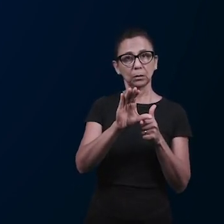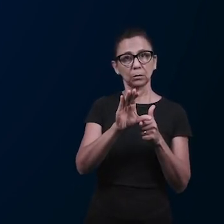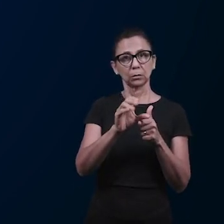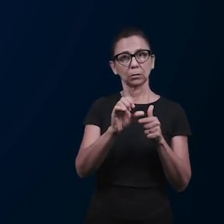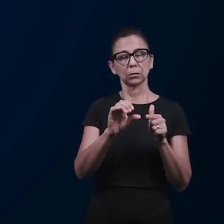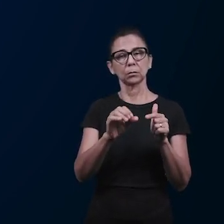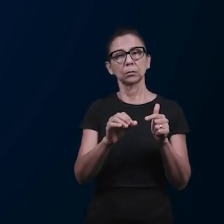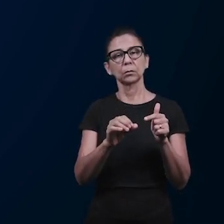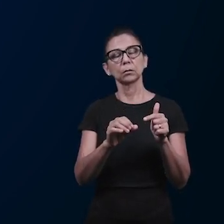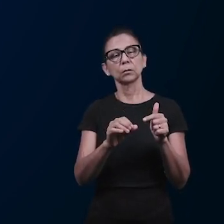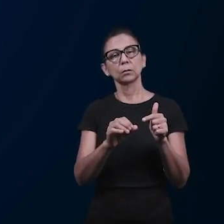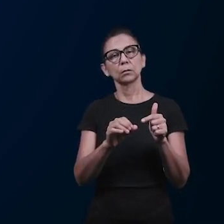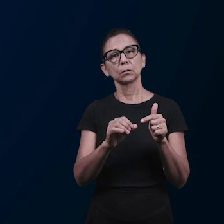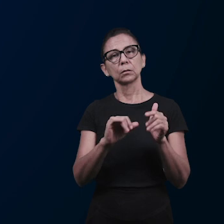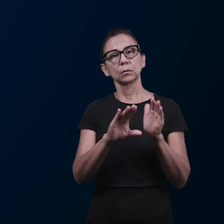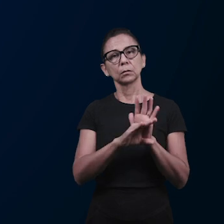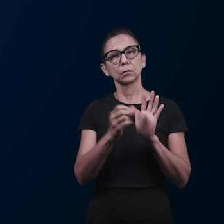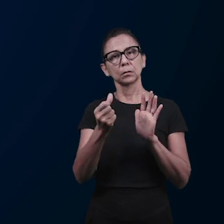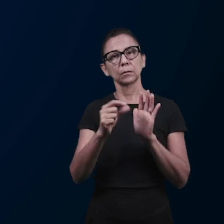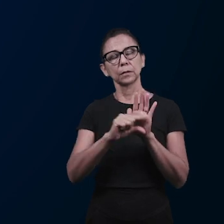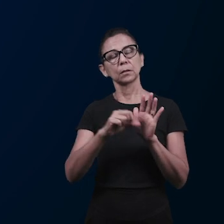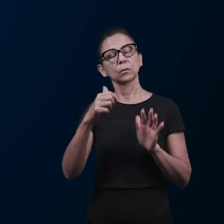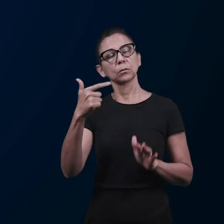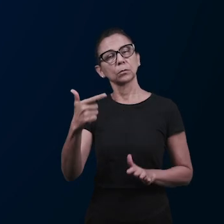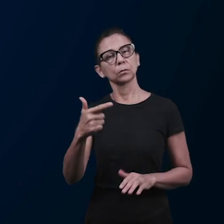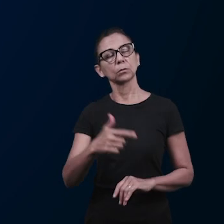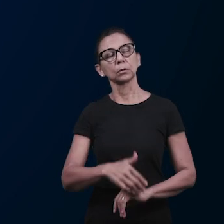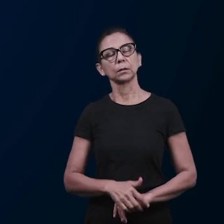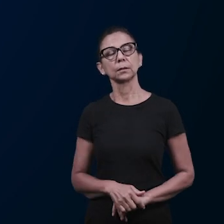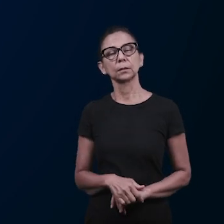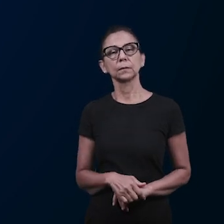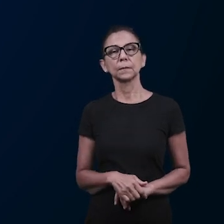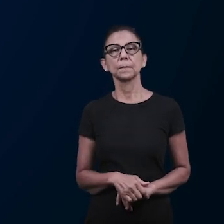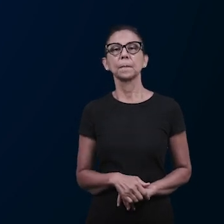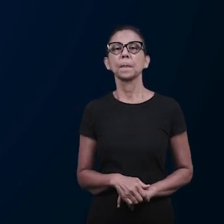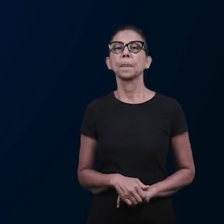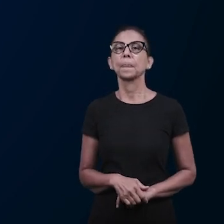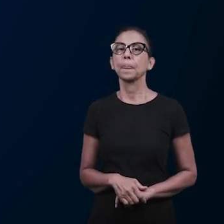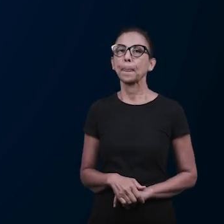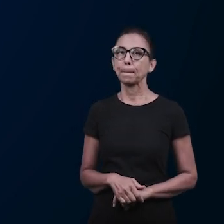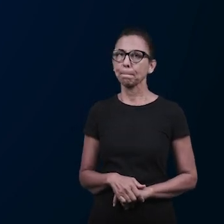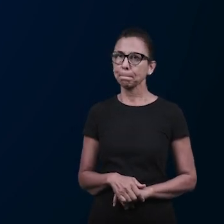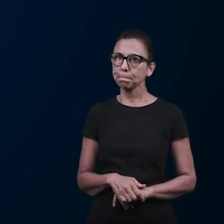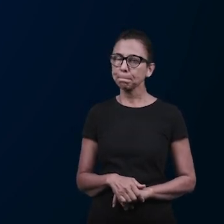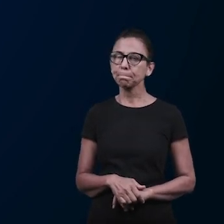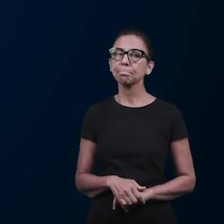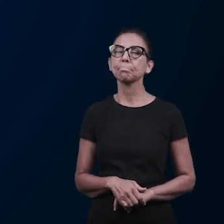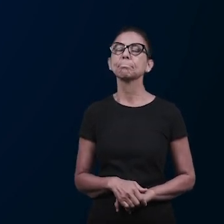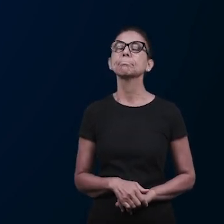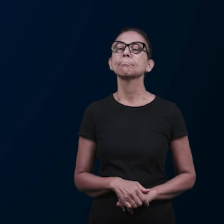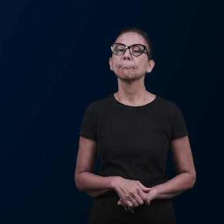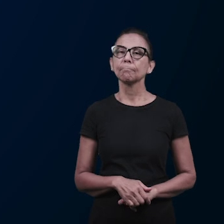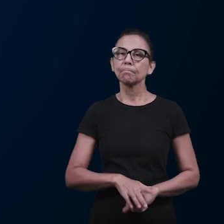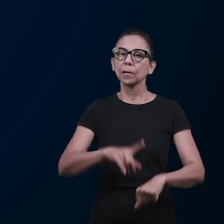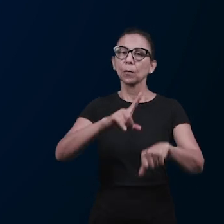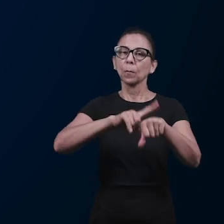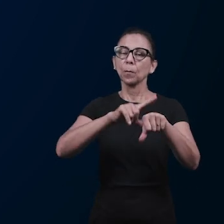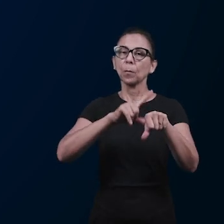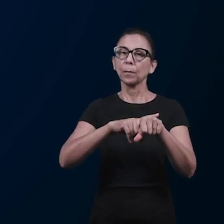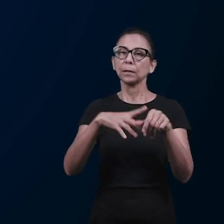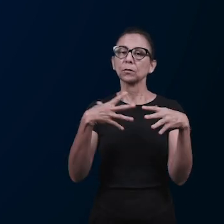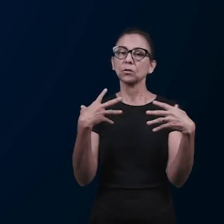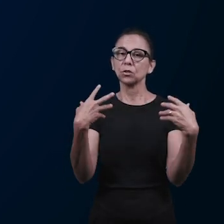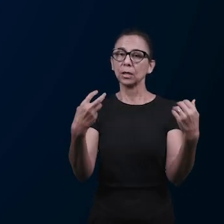capítulo 6, no versículo 2, que diz assim: porque diz, Ouvi-te em tempo